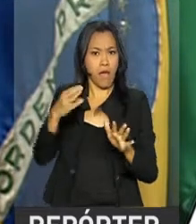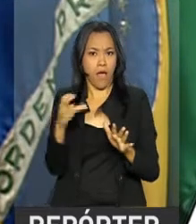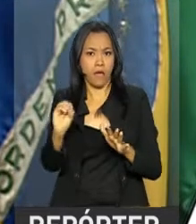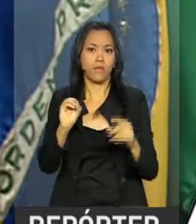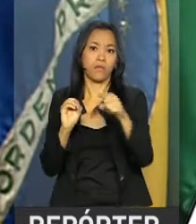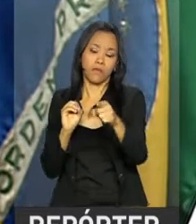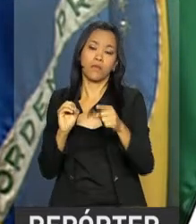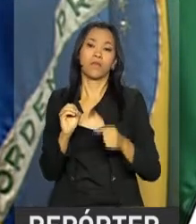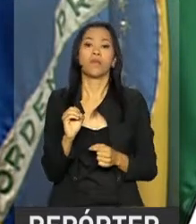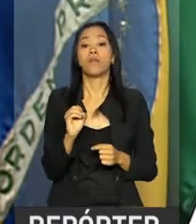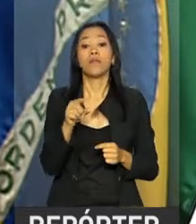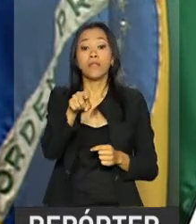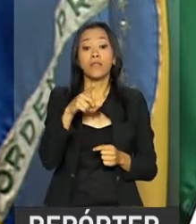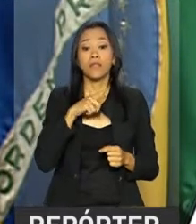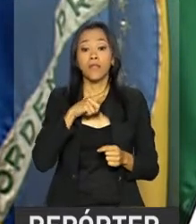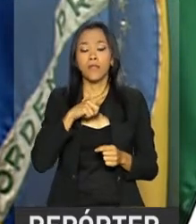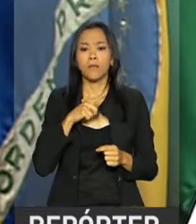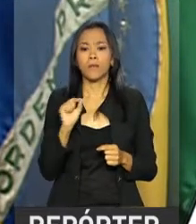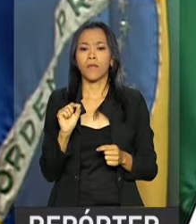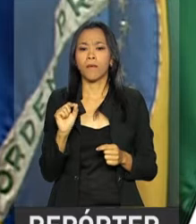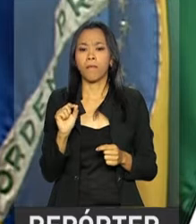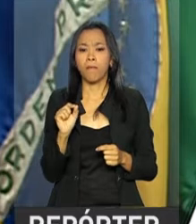Charqueadas, vamos concluir a transição